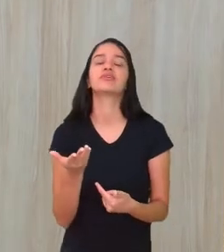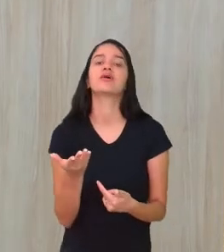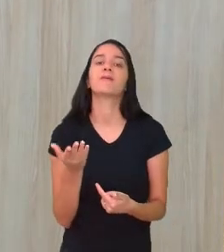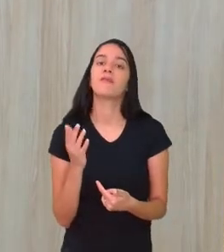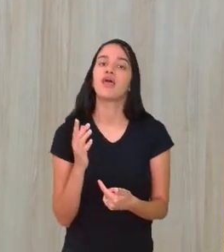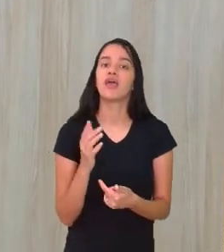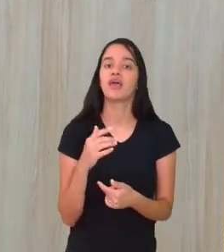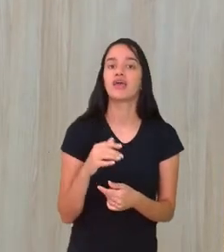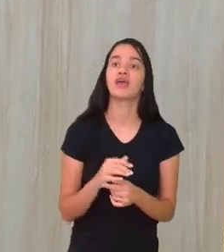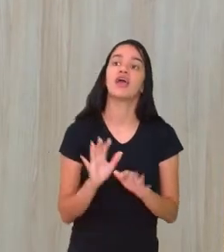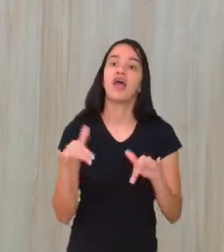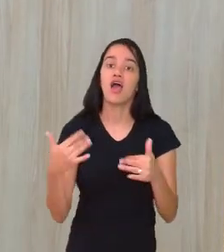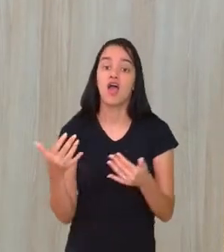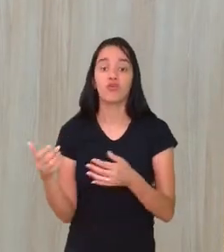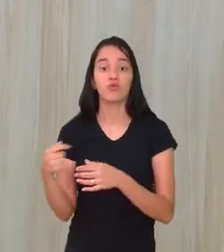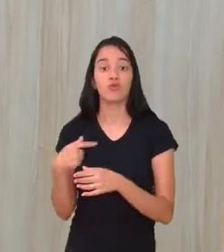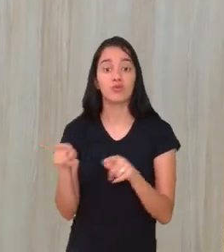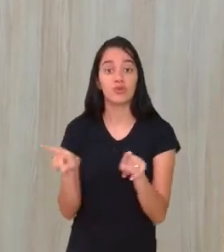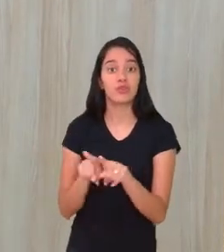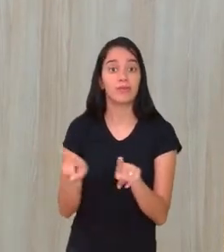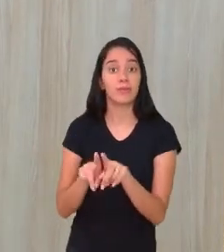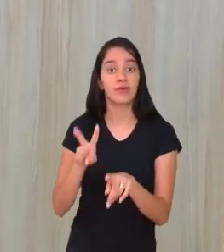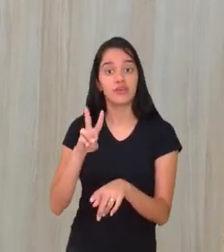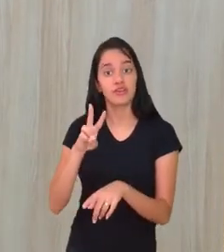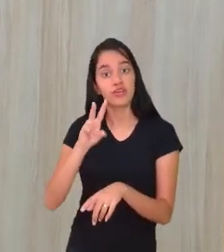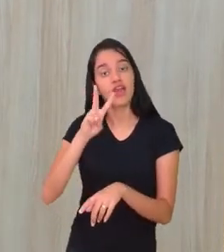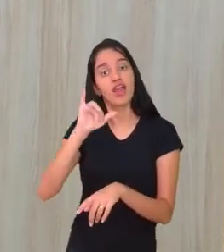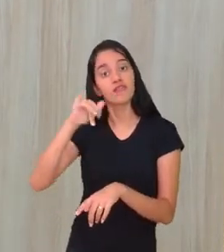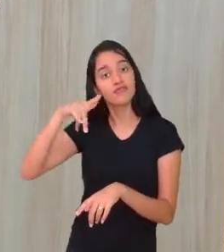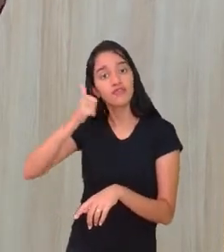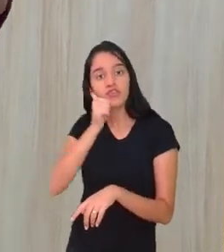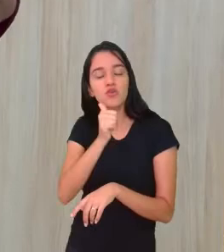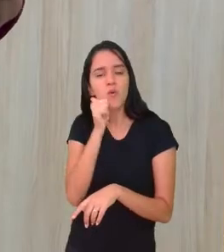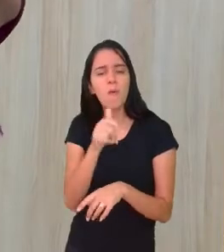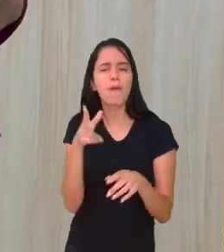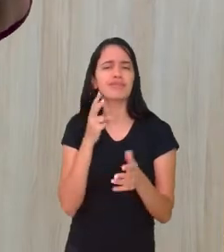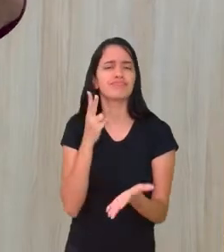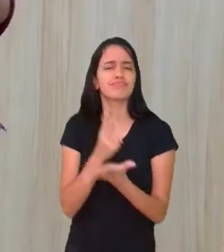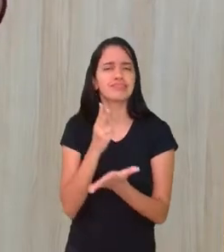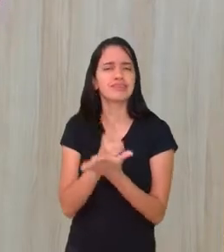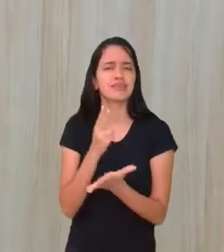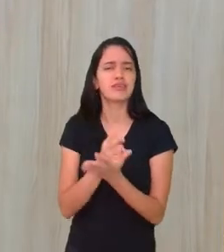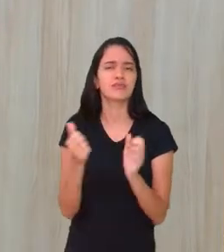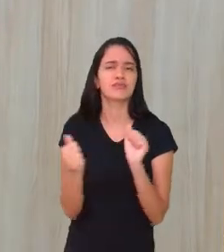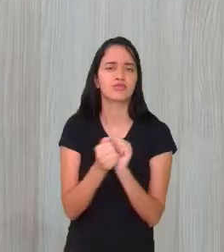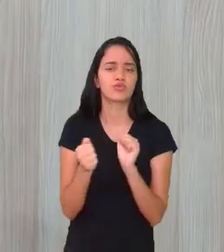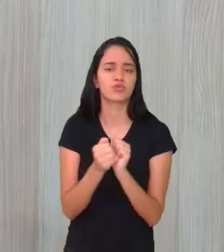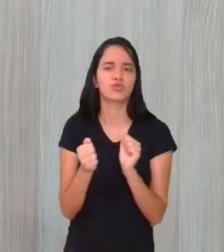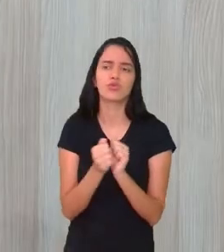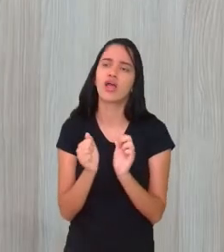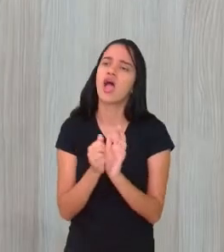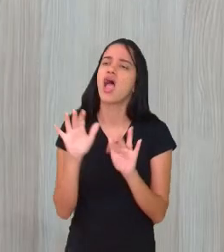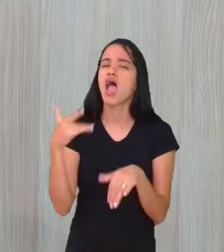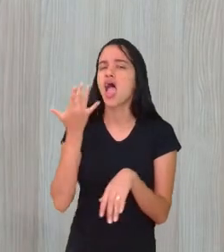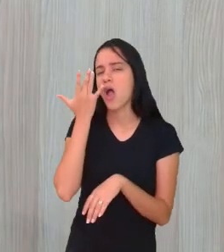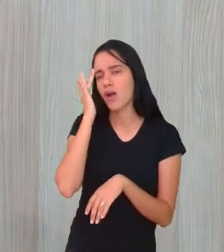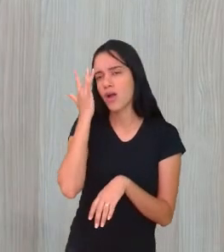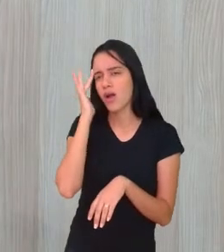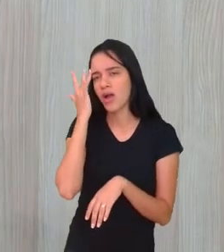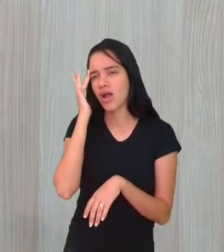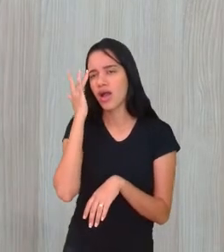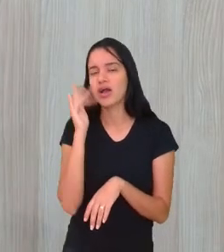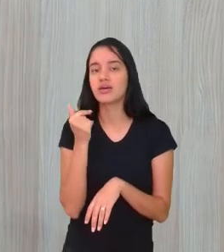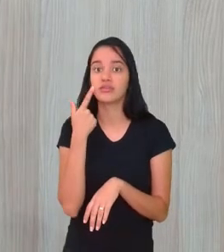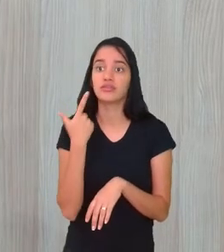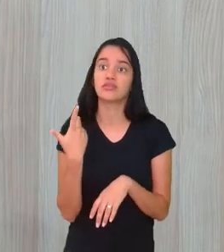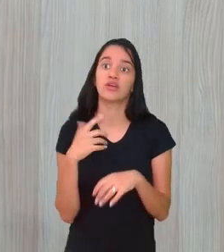Eu, professor Kilson, e vou arrastar também Vilma com a gente. Ela tá sempre com a gente, minha gente. Legal, isso aí, gente, eu achei tão grande esse